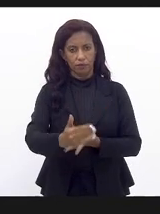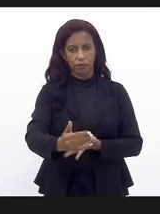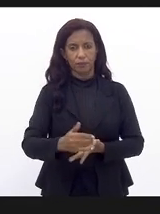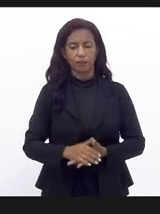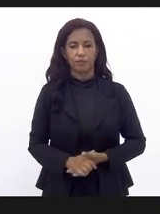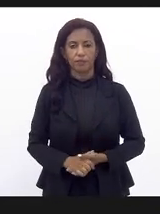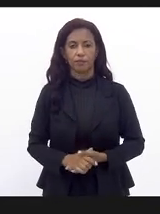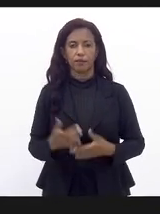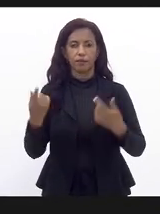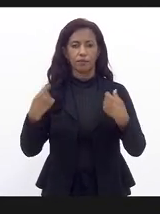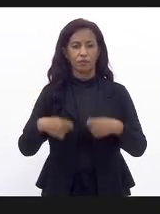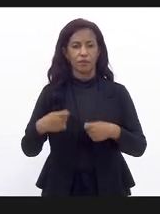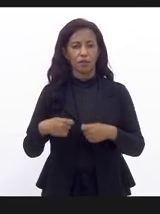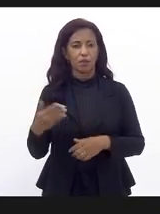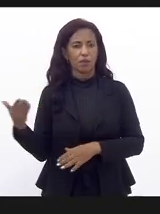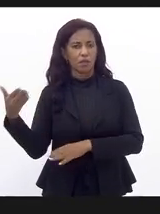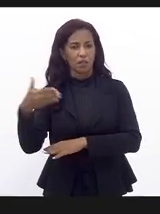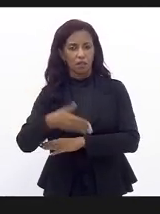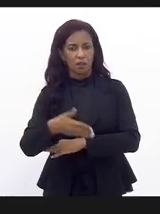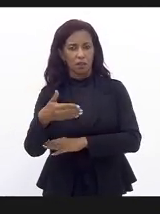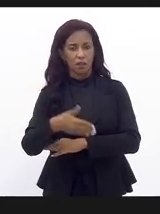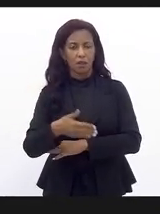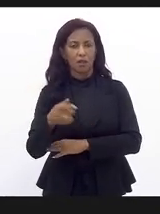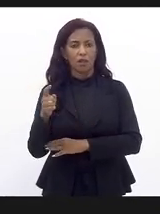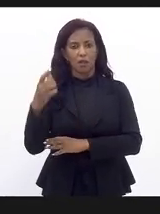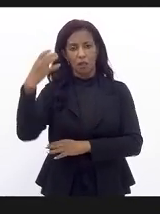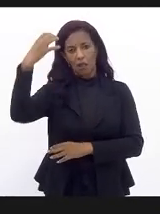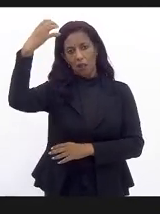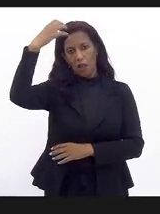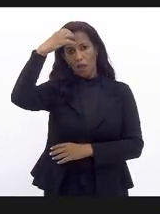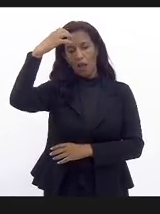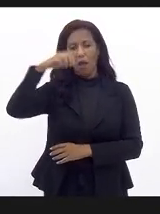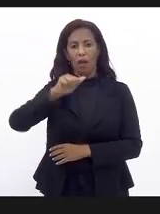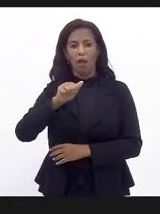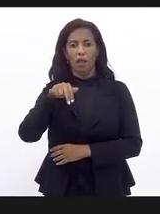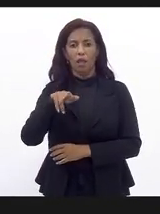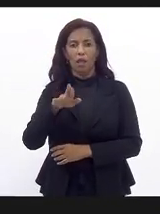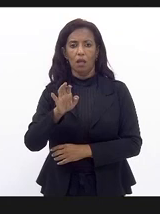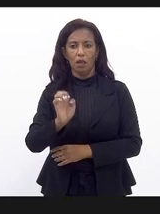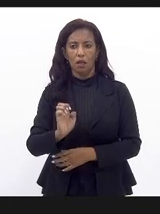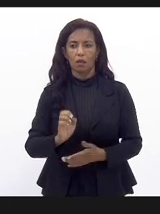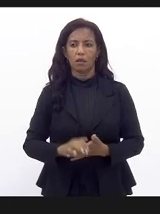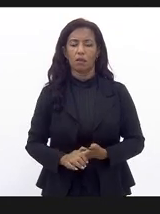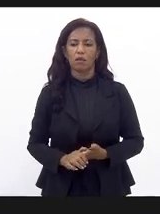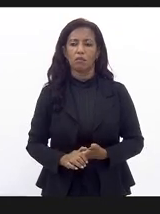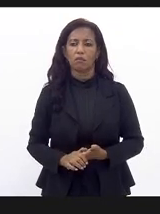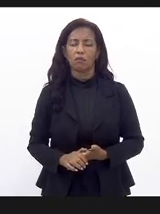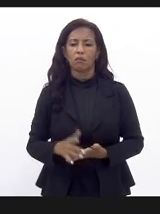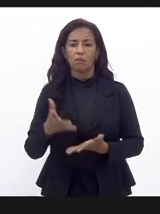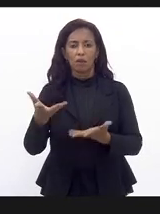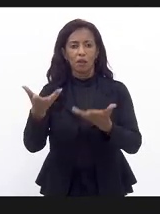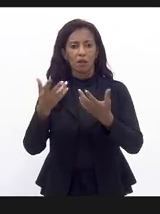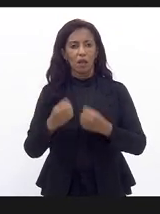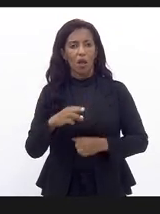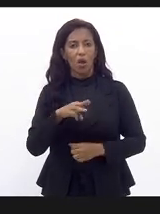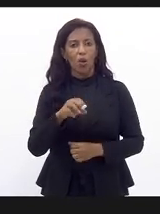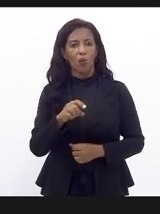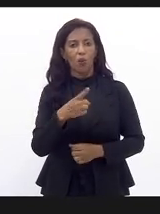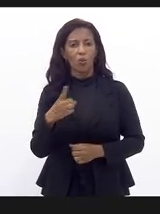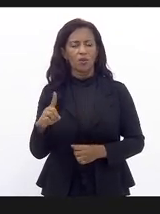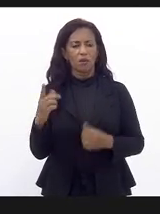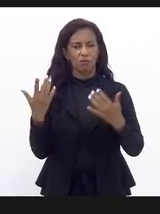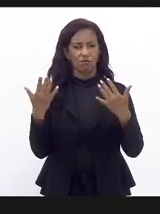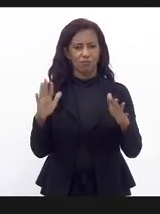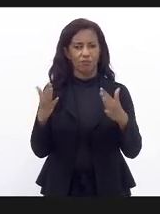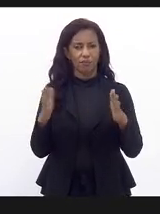fala, precisei comparecer aqui ao meu município, o município de Angra dos Reis, para estar recebendo uma moção de